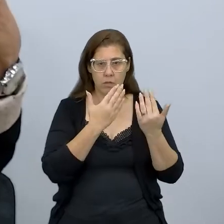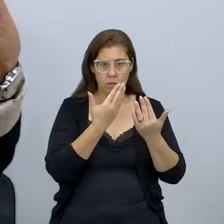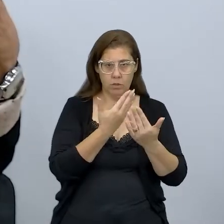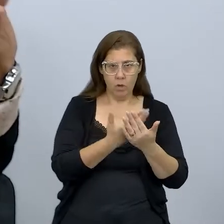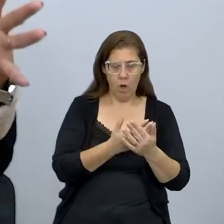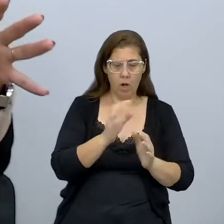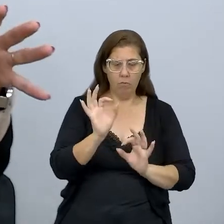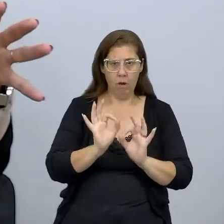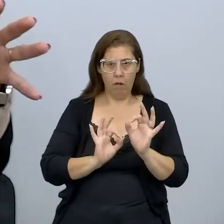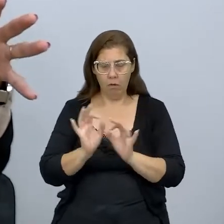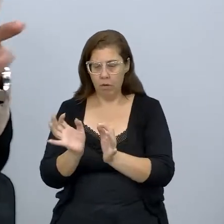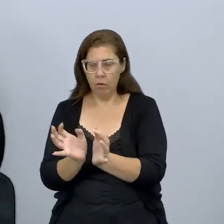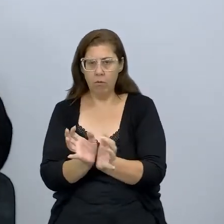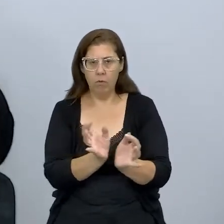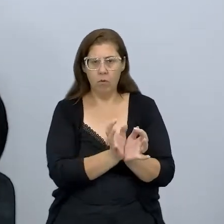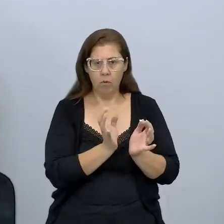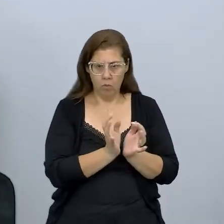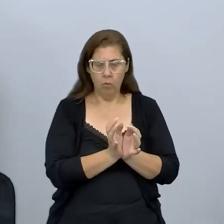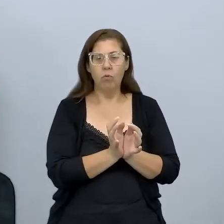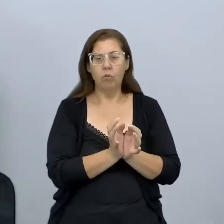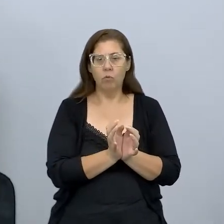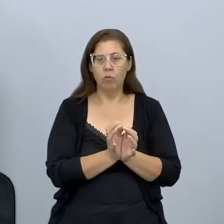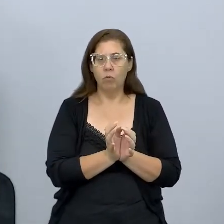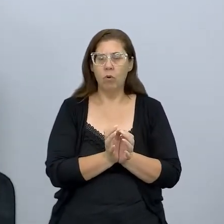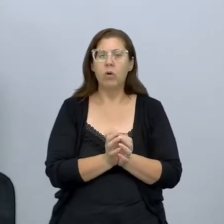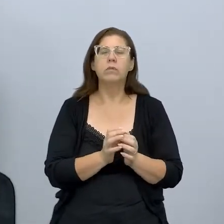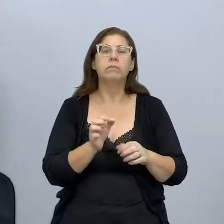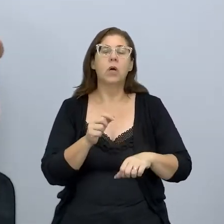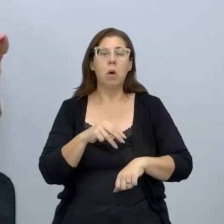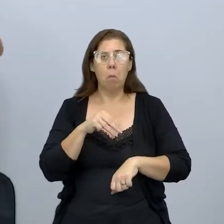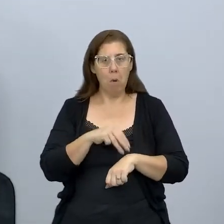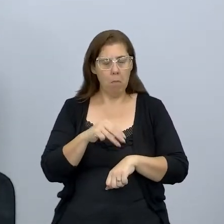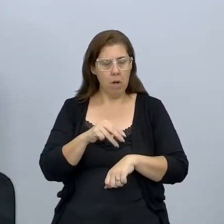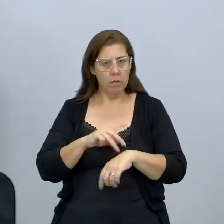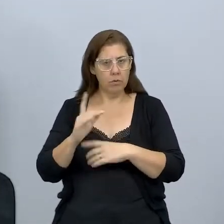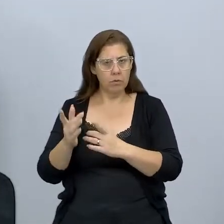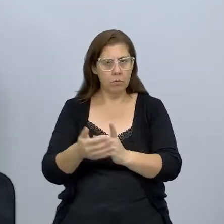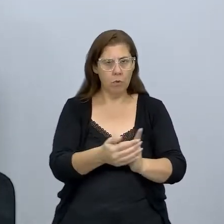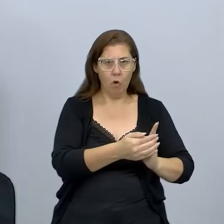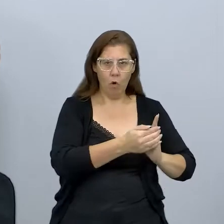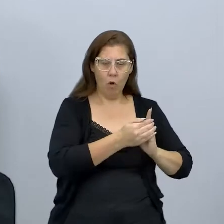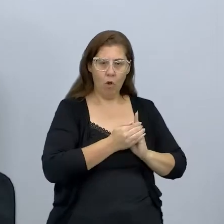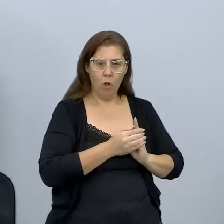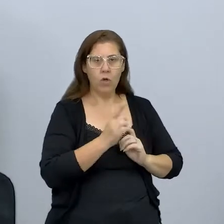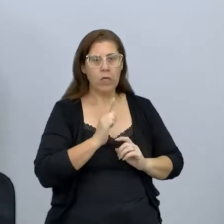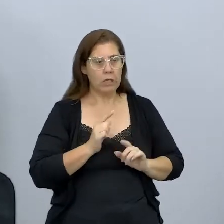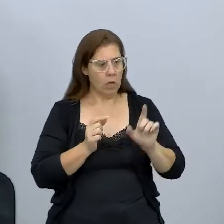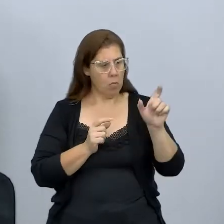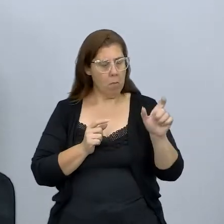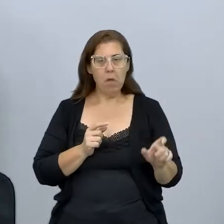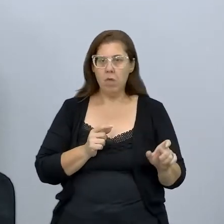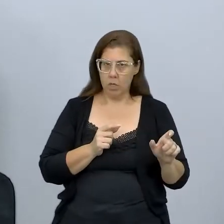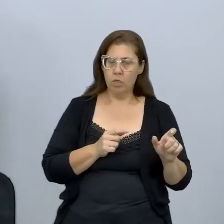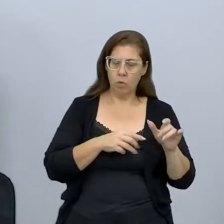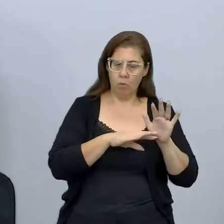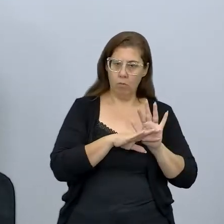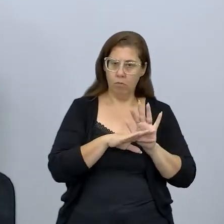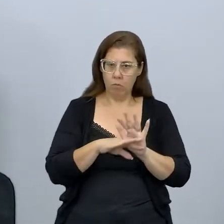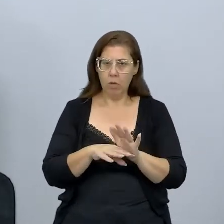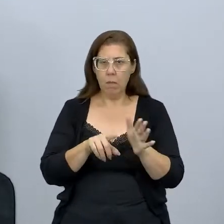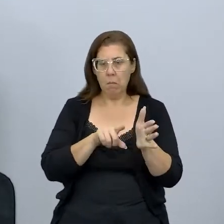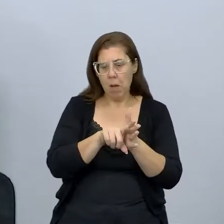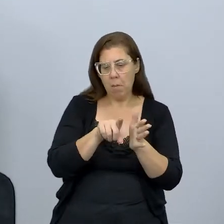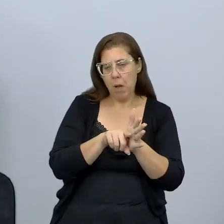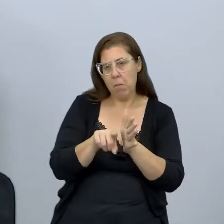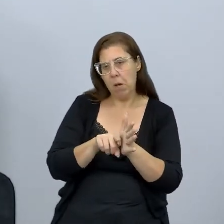em grupos, organizam um momento acolhedor e que tenha um anfitrião, uma pessoa com algumas